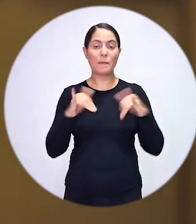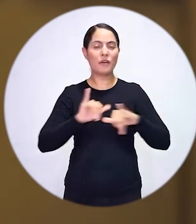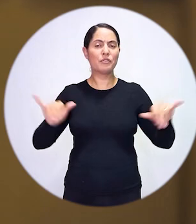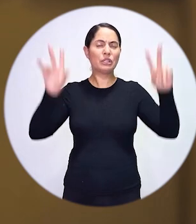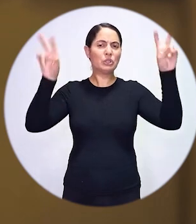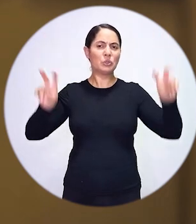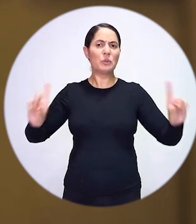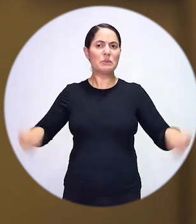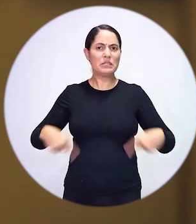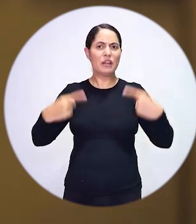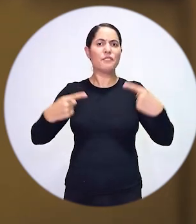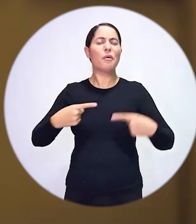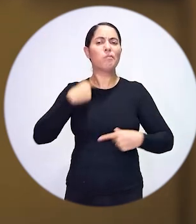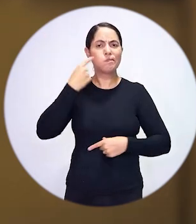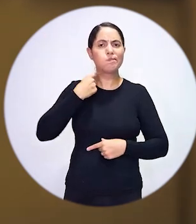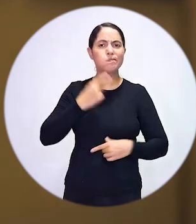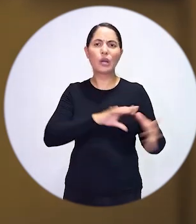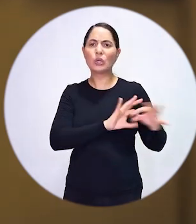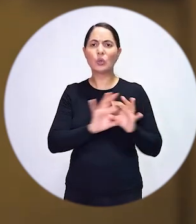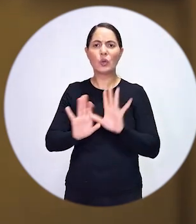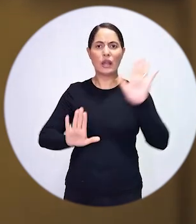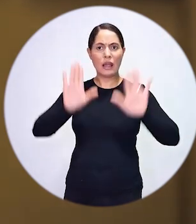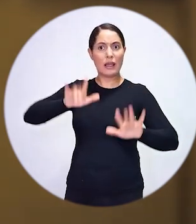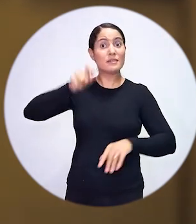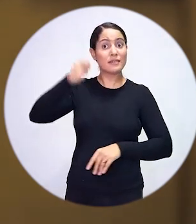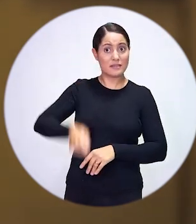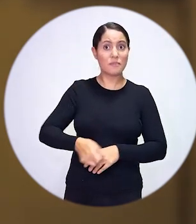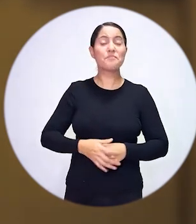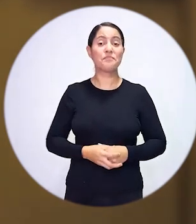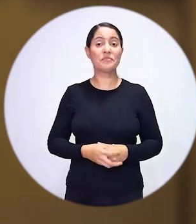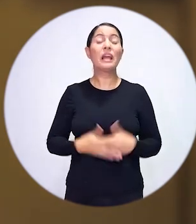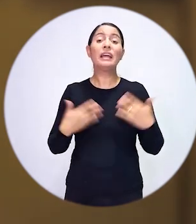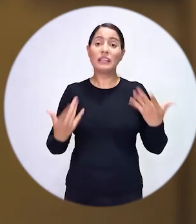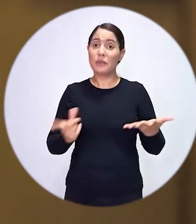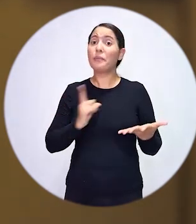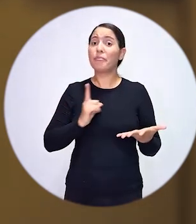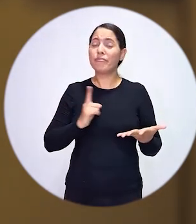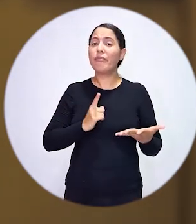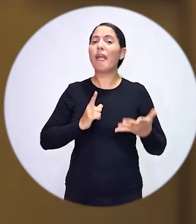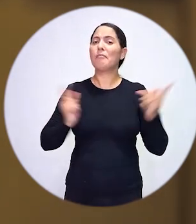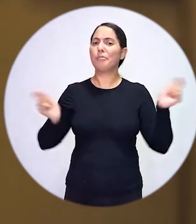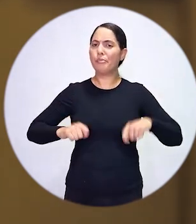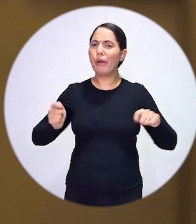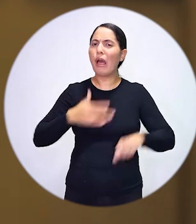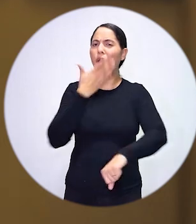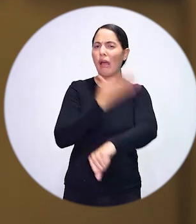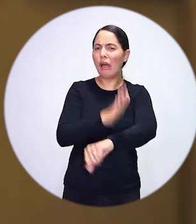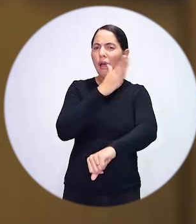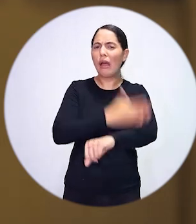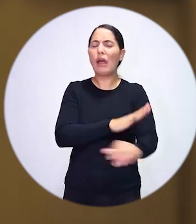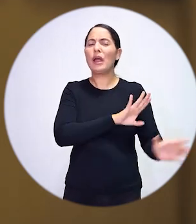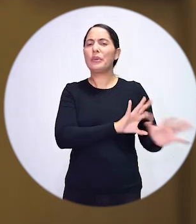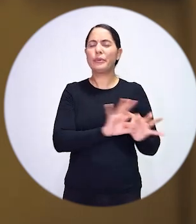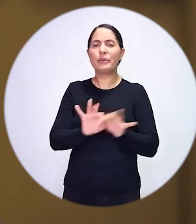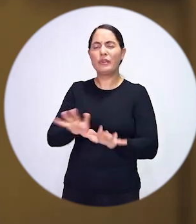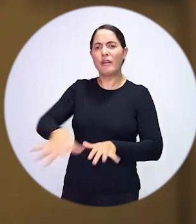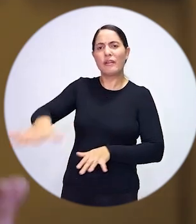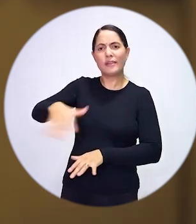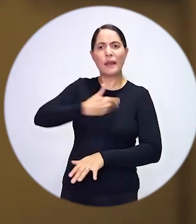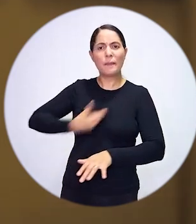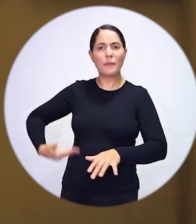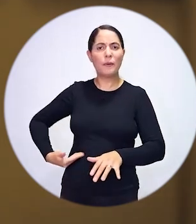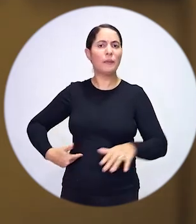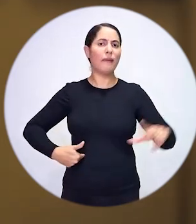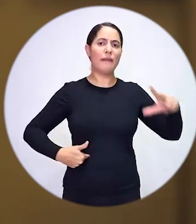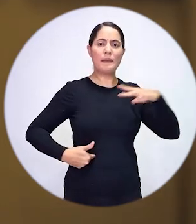os desafios da advocacia nas licitações e ressaltou a importância da capacitação contínua, da colaboração entre